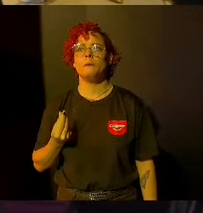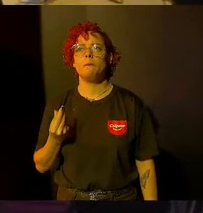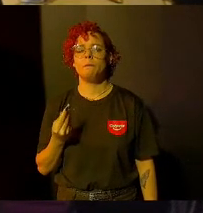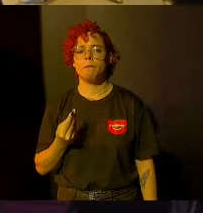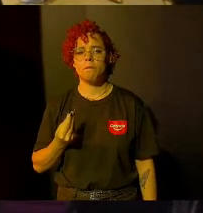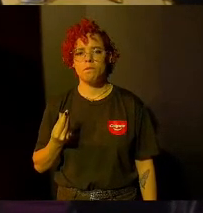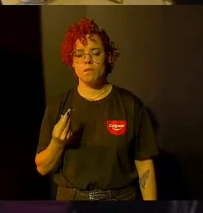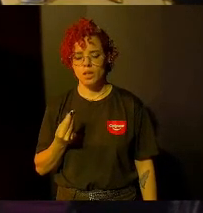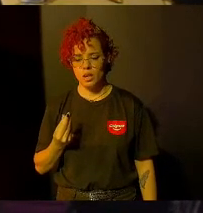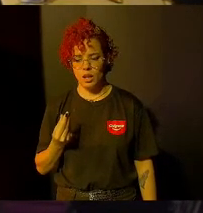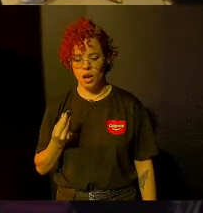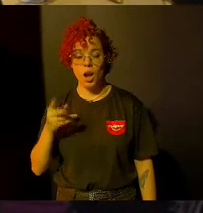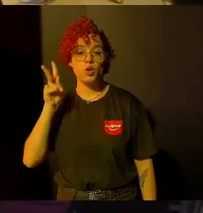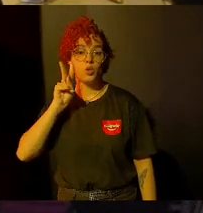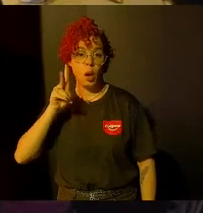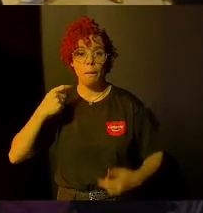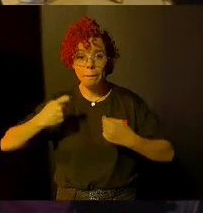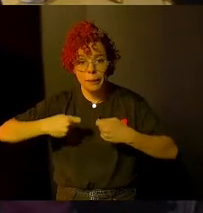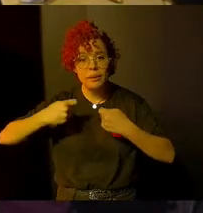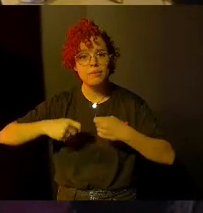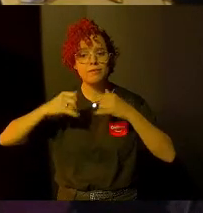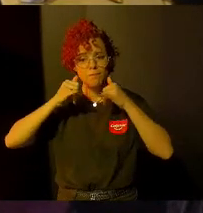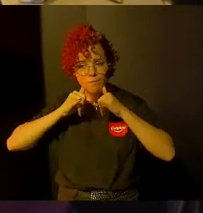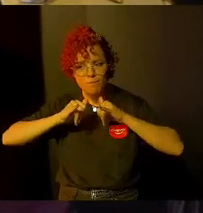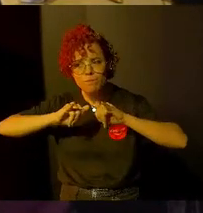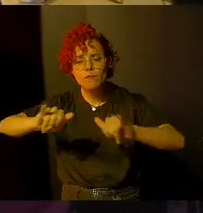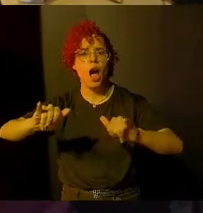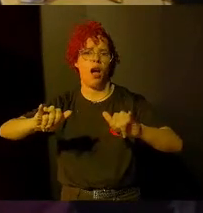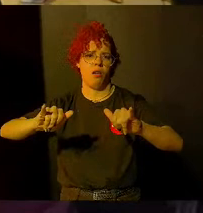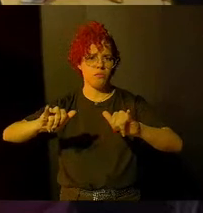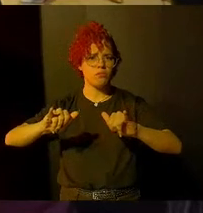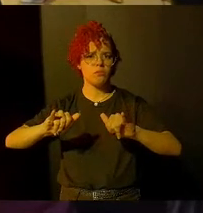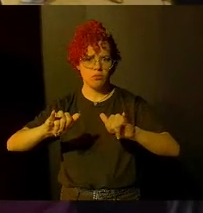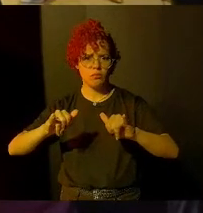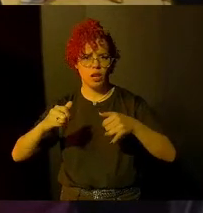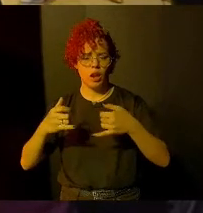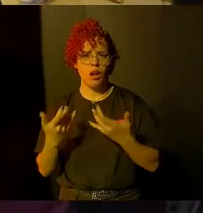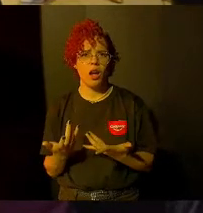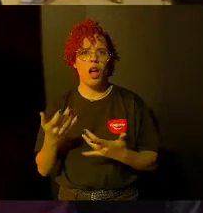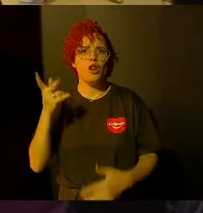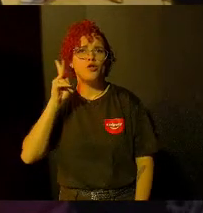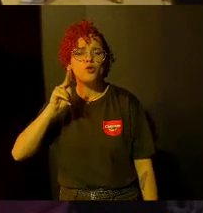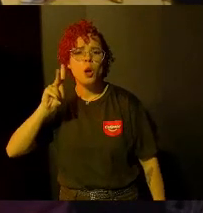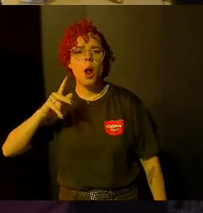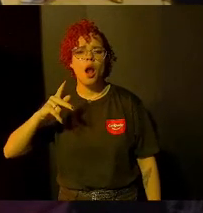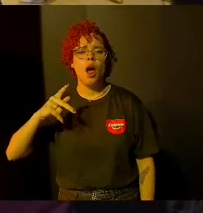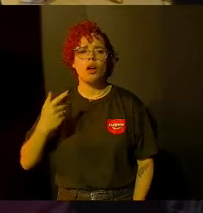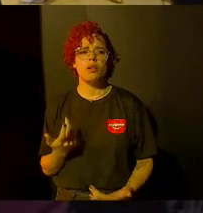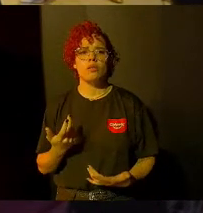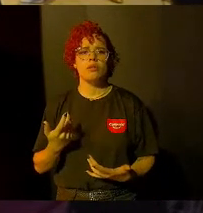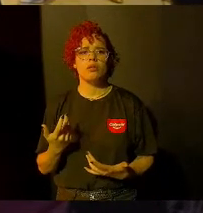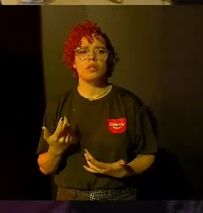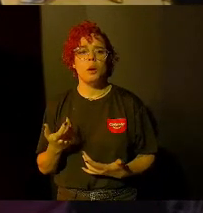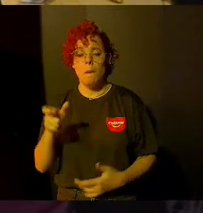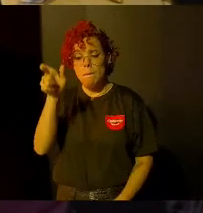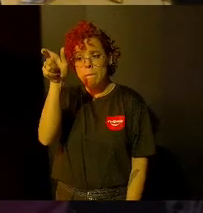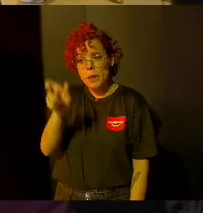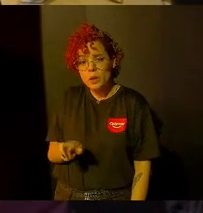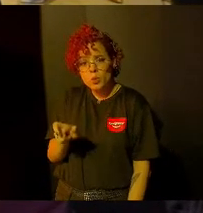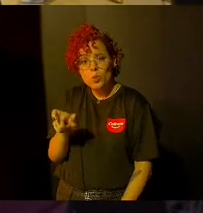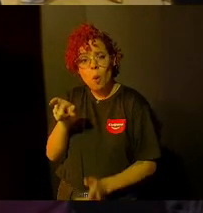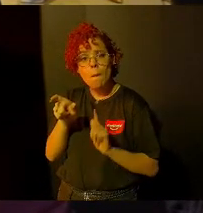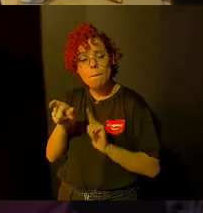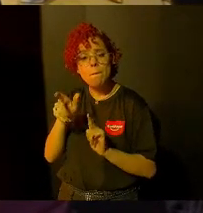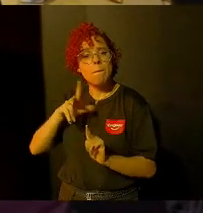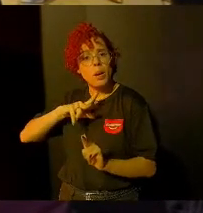uma história que precisa ser contada né uma história que acaba sendo a história dele de um indivíduo particular Nós